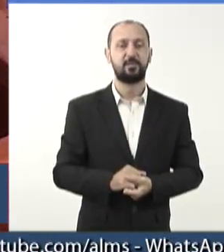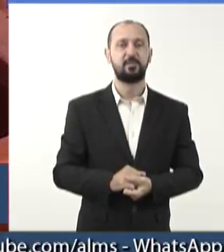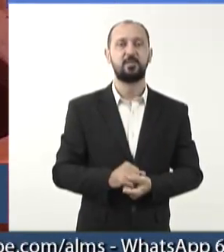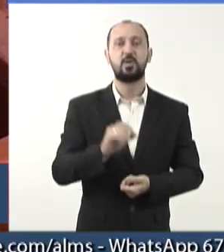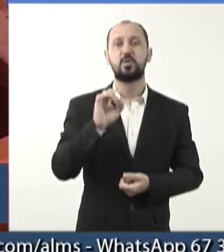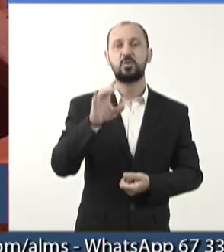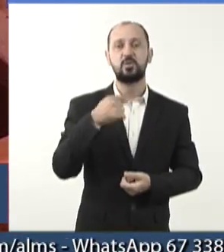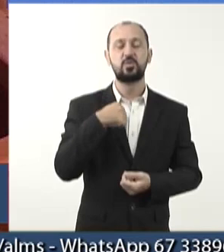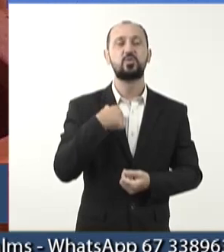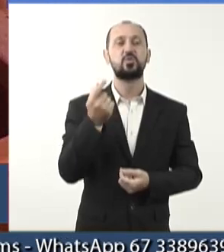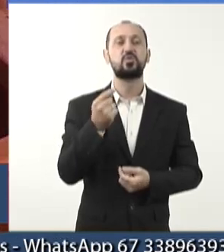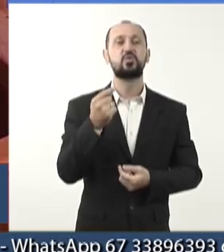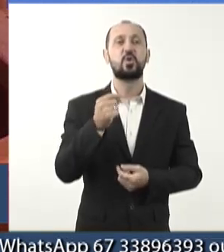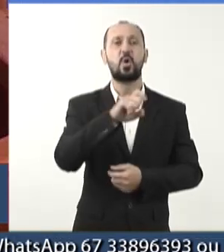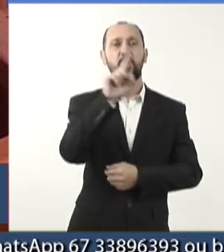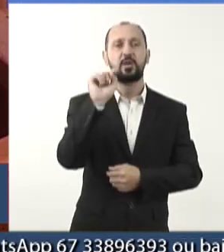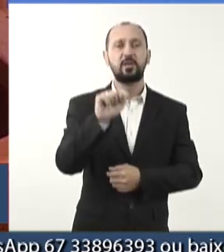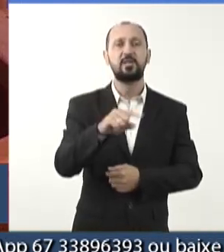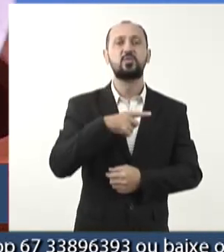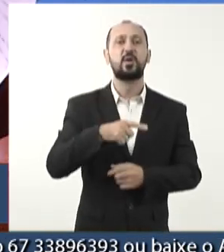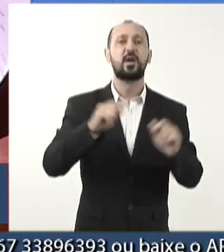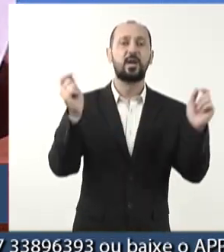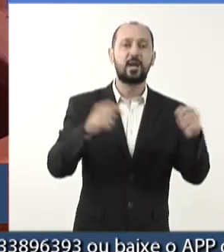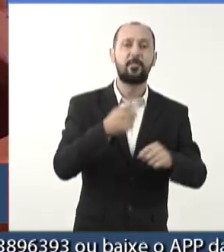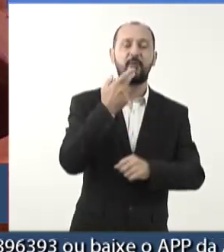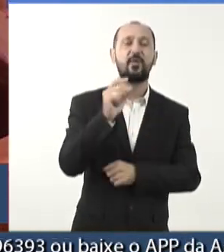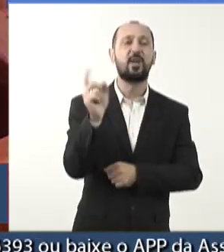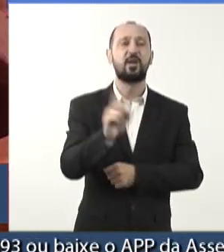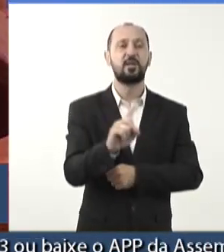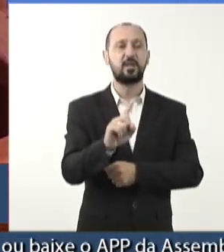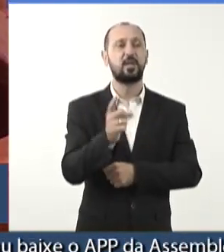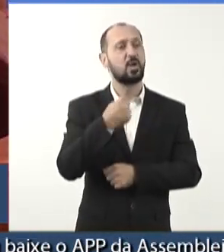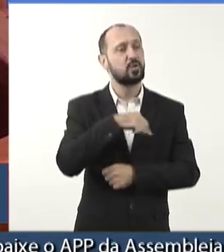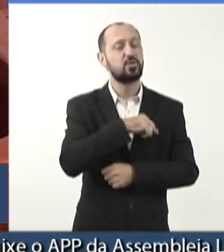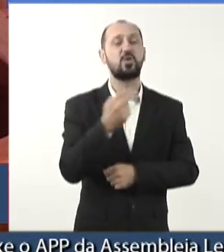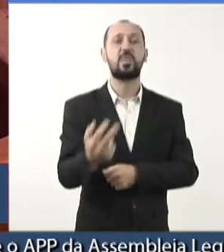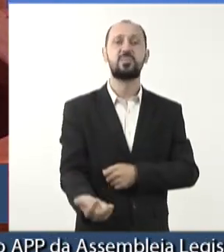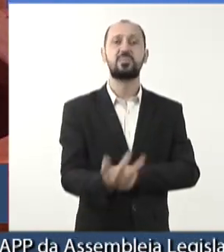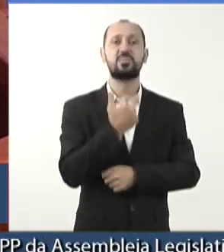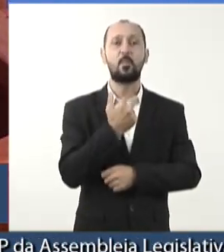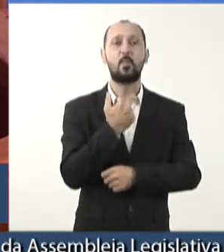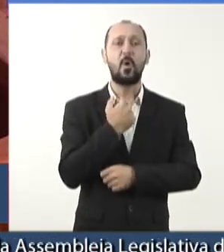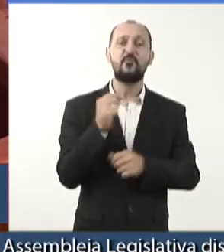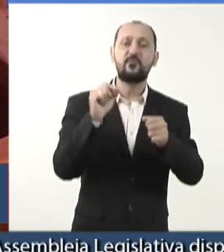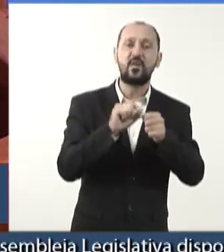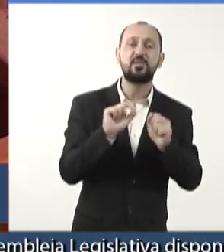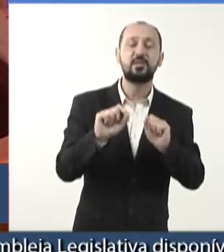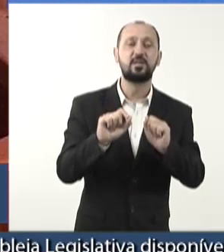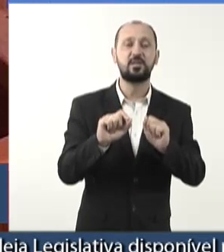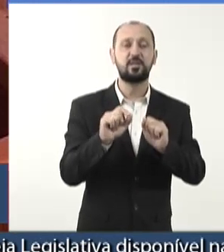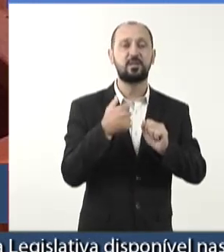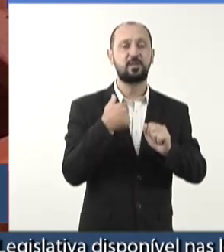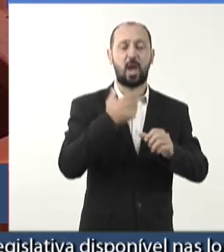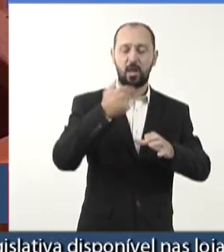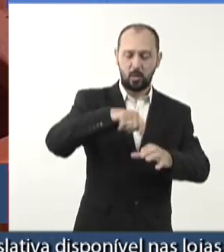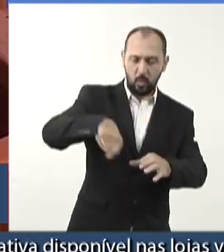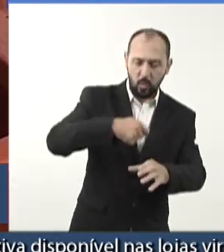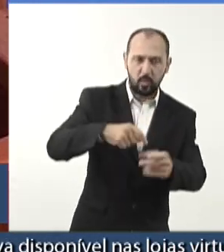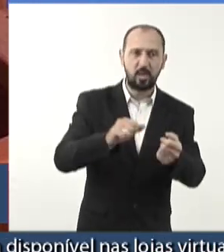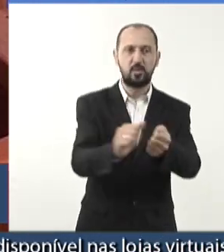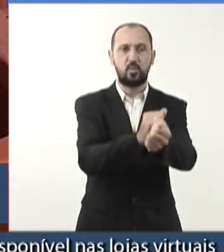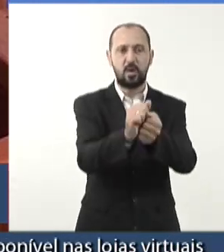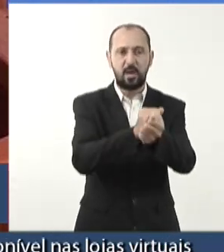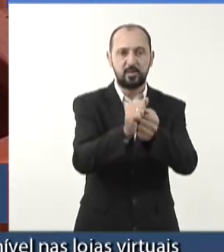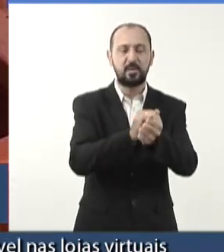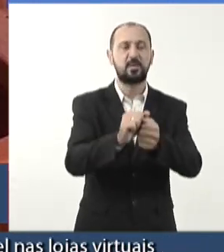só questiona, e só é capaz de dizer que nós não podemos fazer isso quem não cozinha, quem não lava,